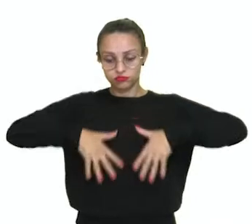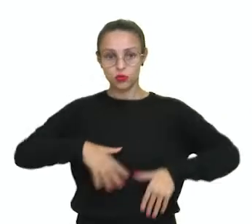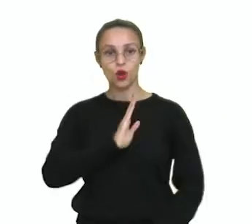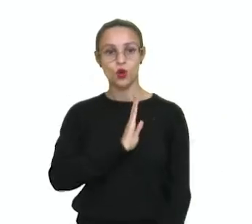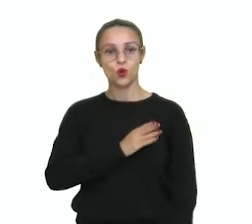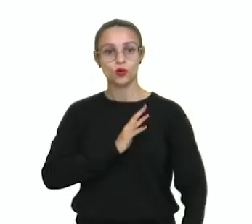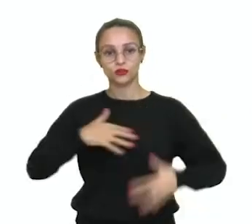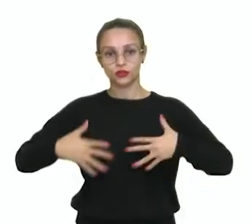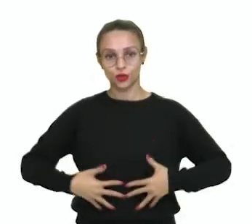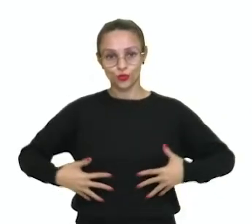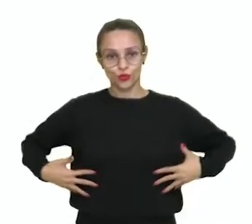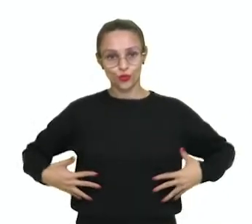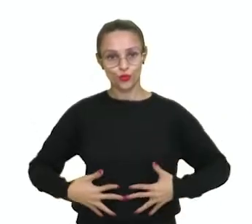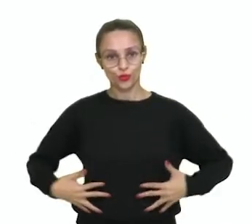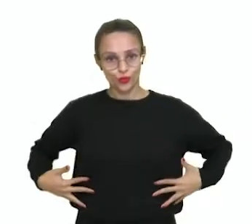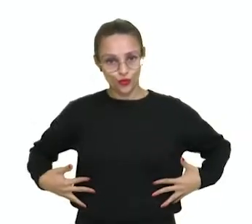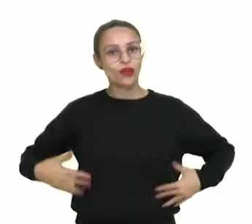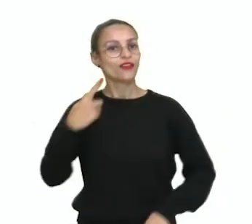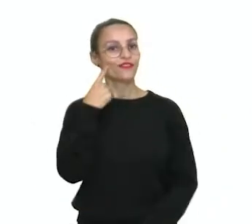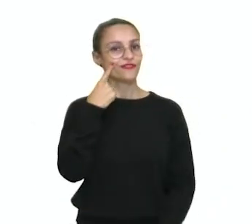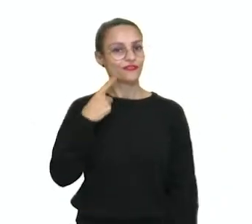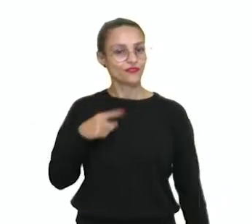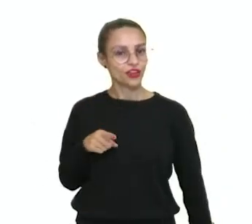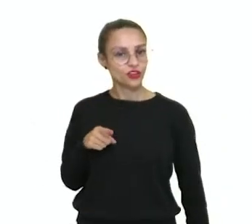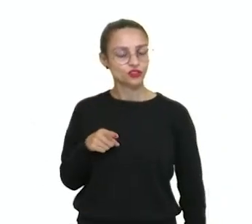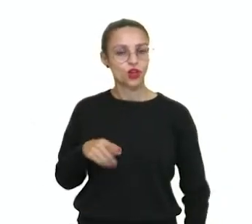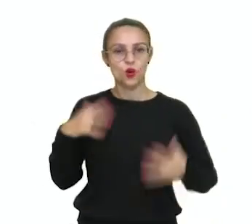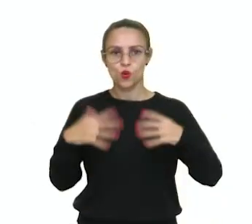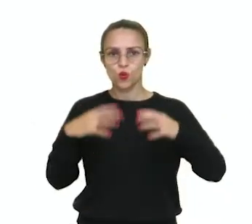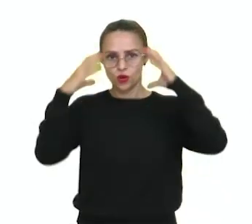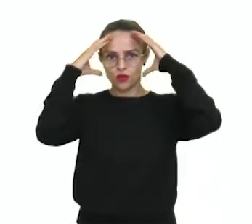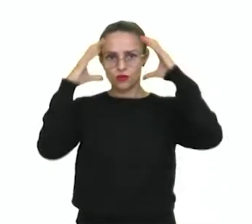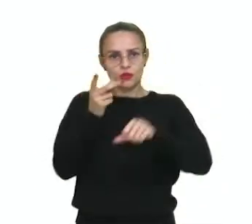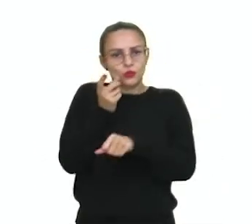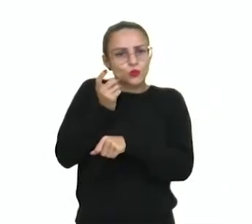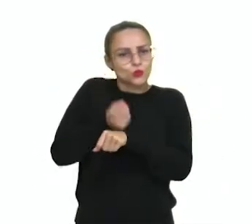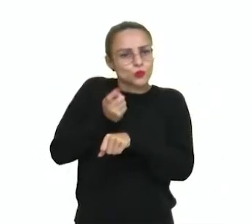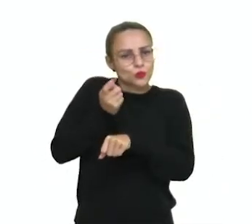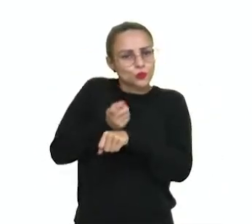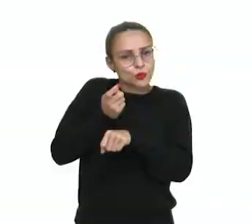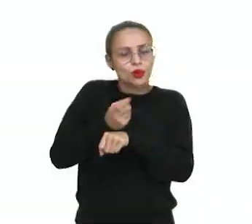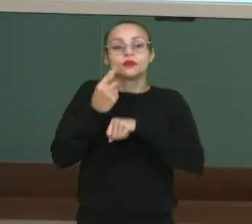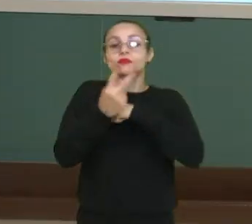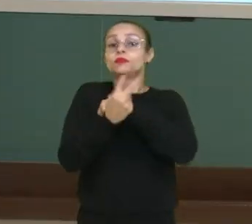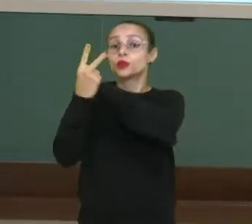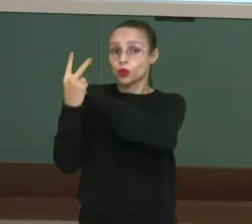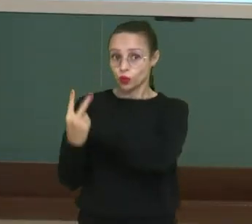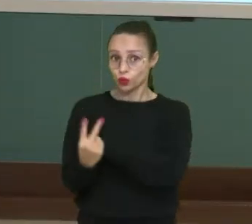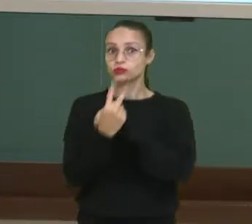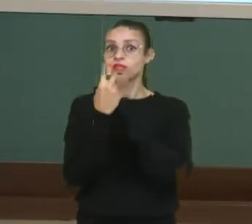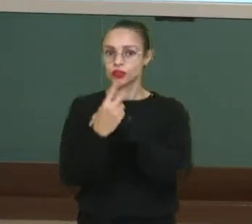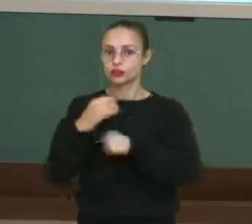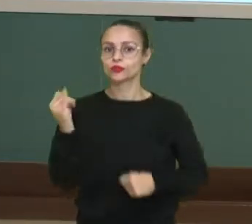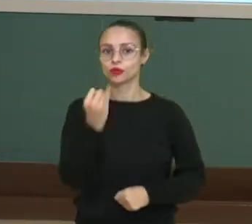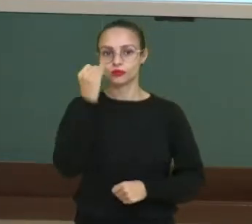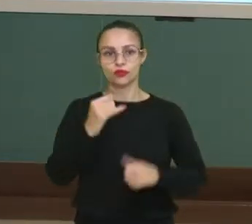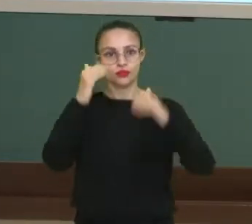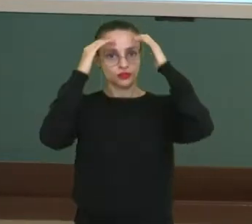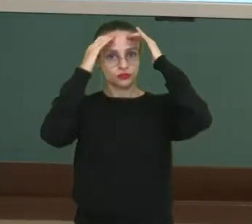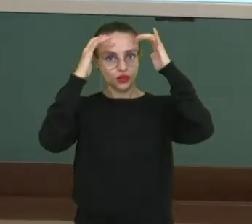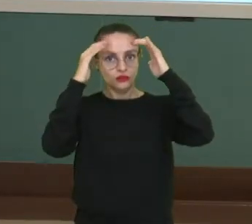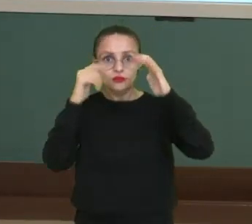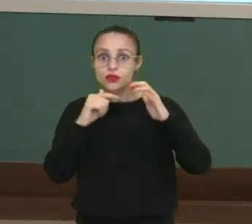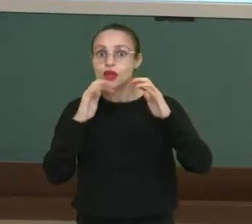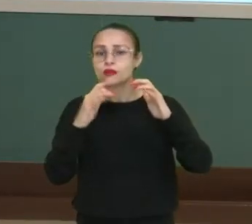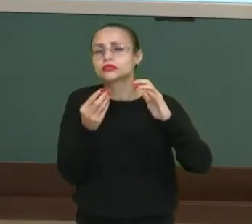Então reparem na rigidez do crânio. Protege uma parte muito importante do nosso corpo que é sensível,